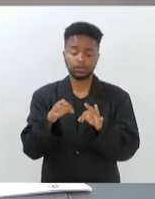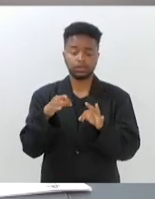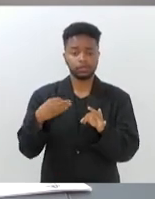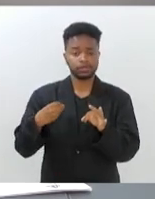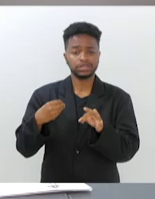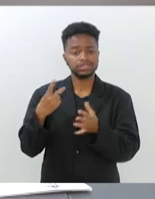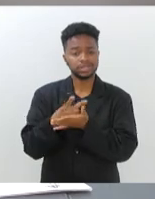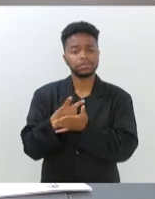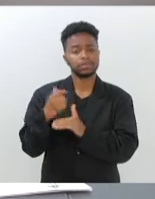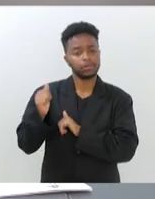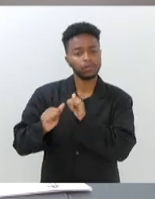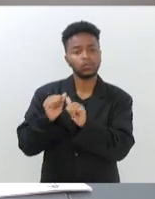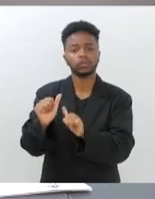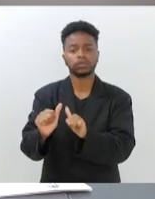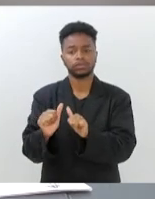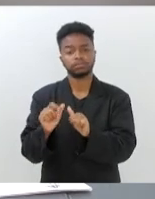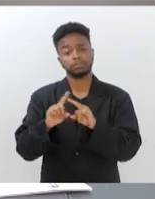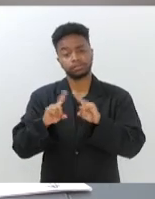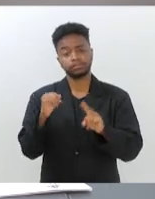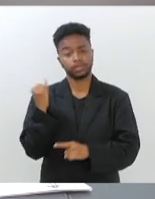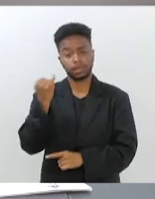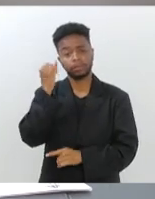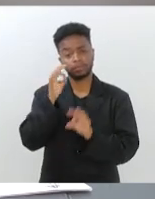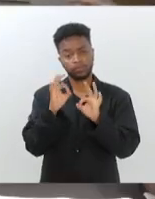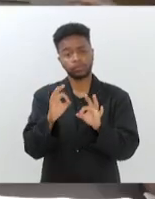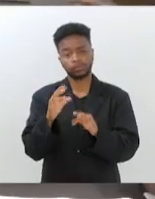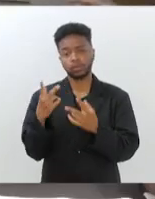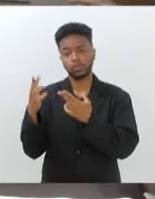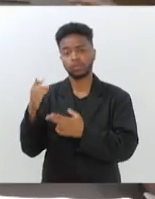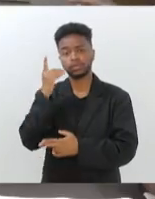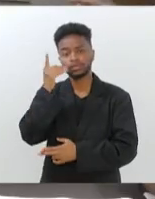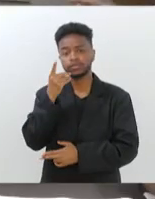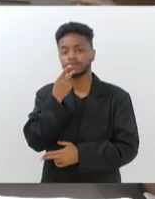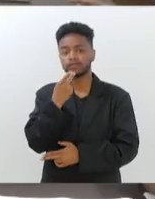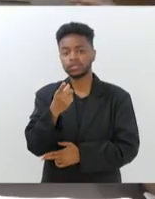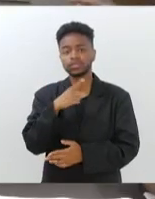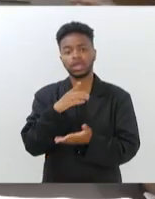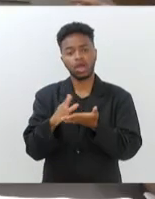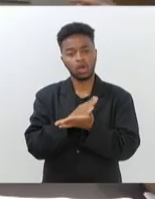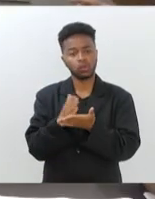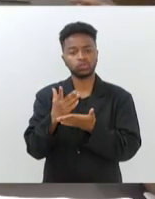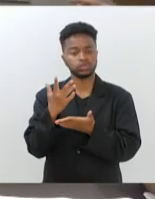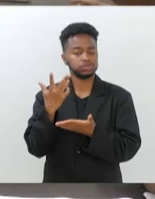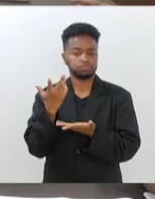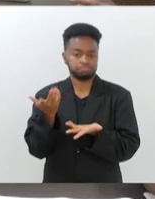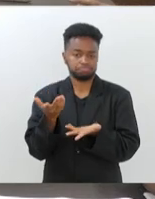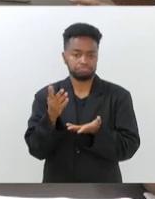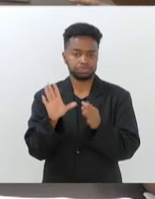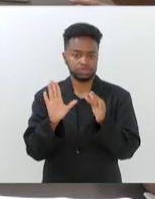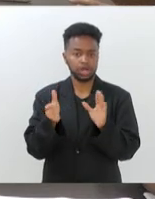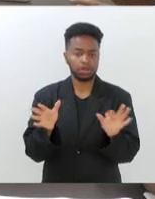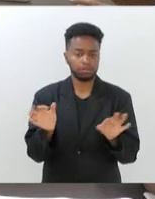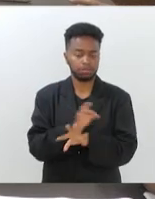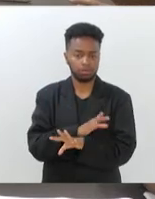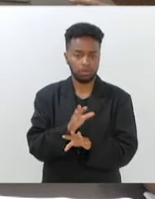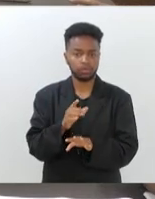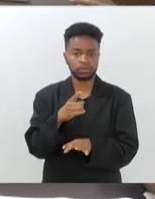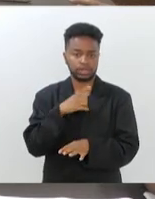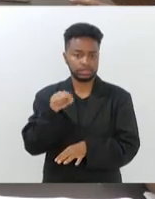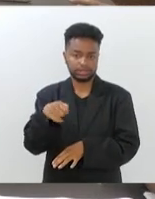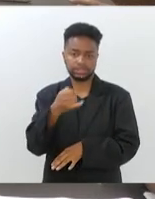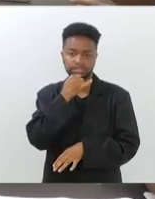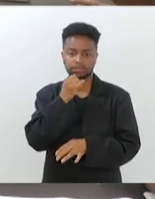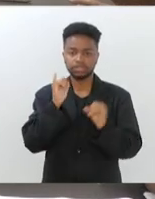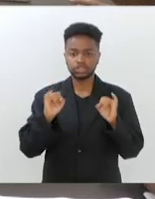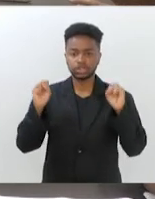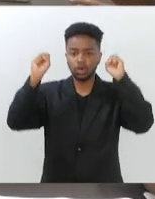e atualizada mas é importantíssimo é o que a deputada falou algumas expressões são comuns né talvez eh xango